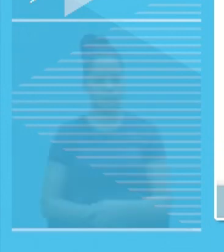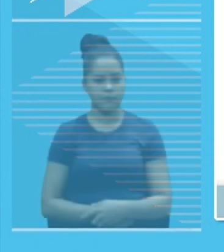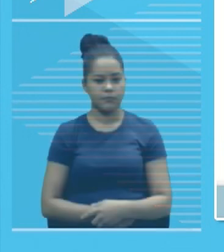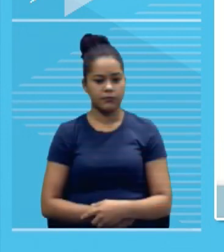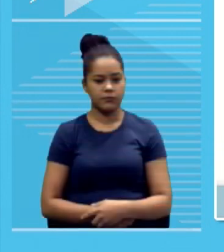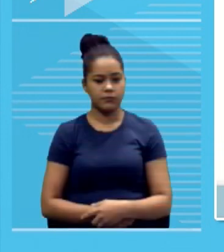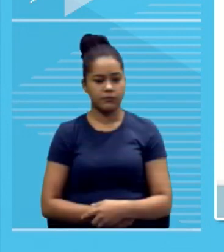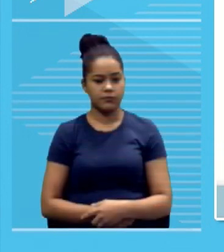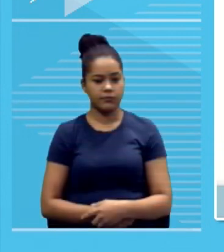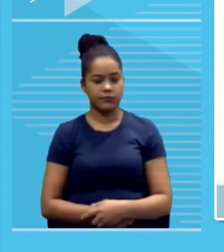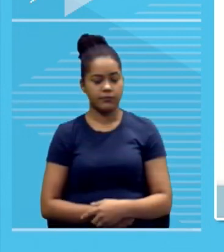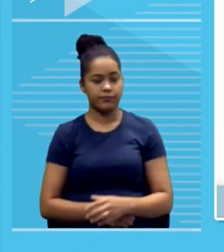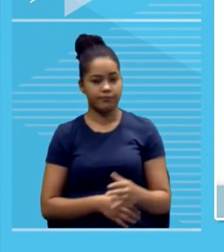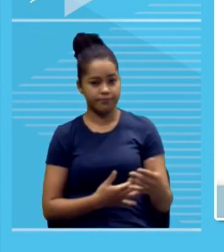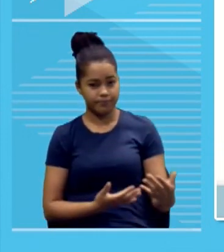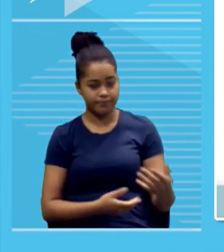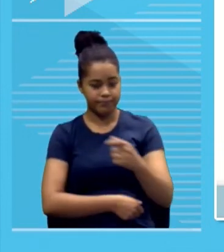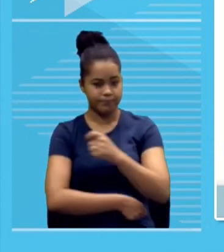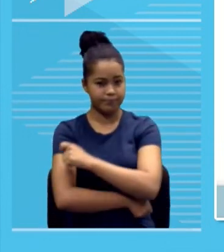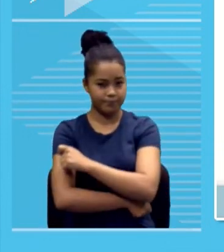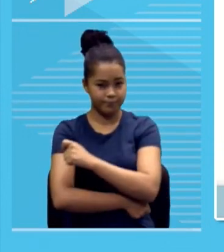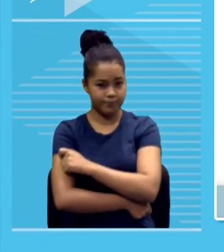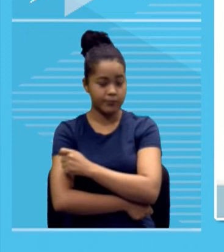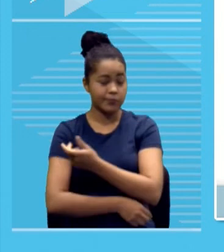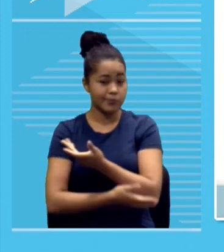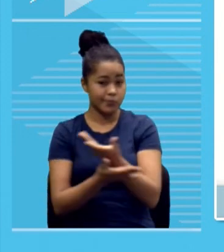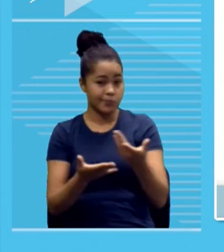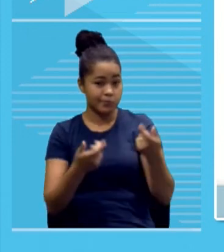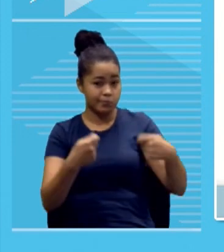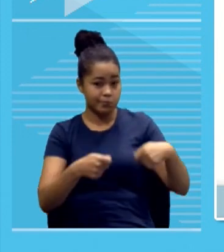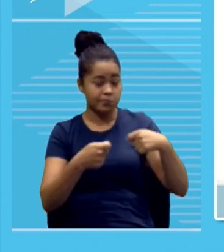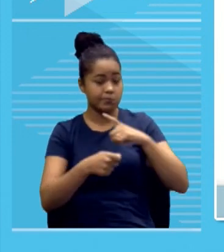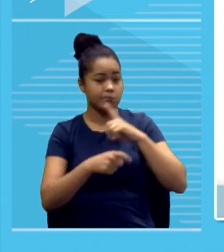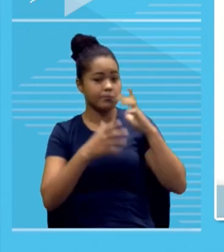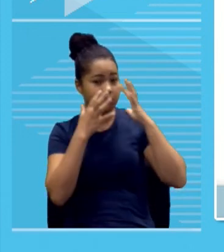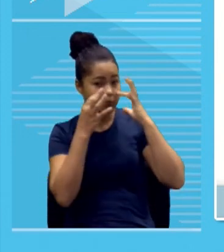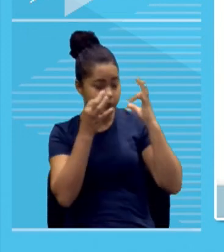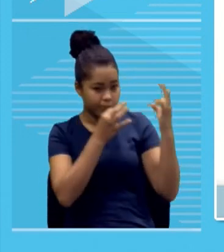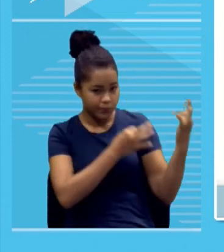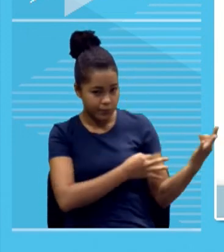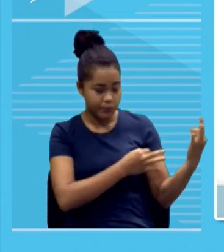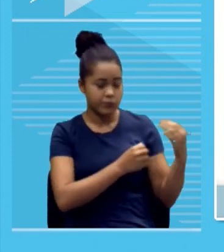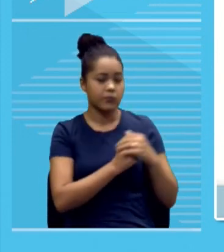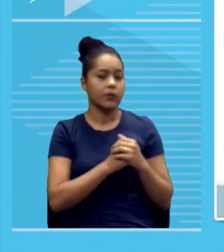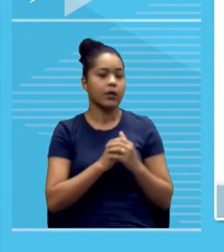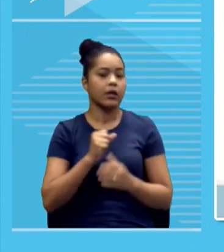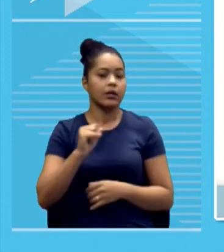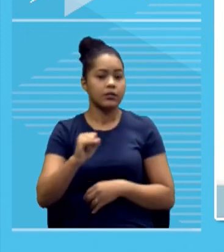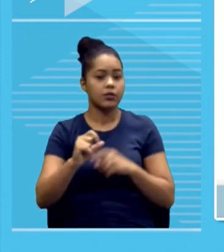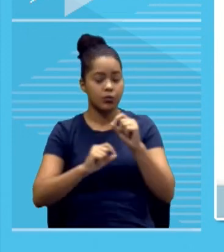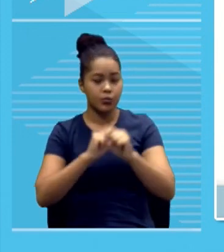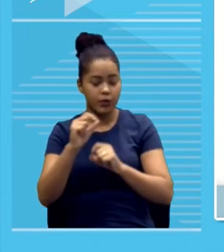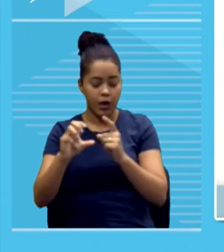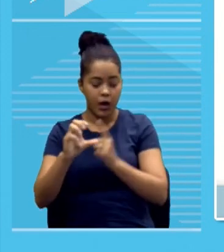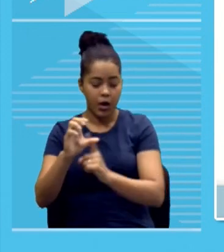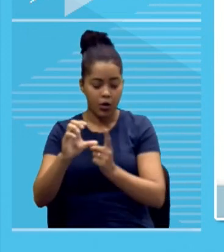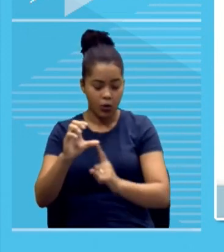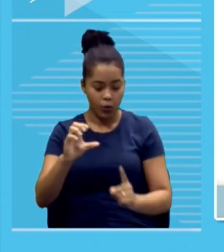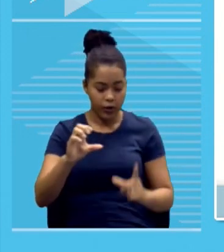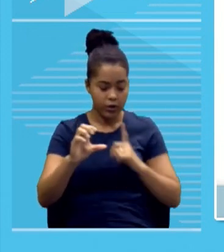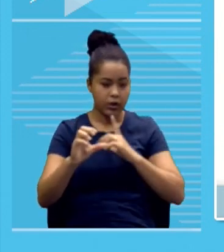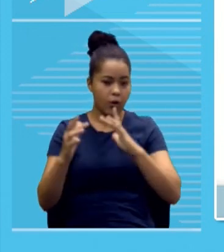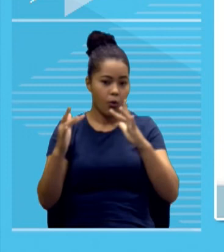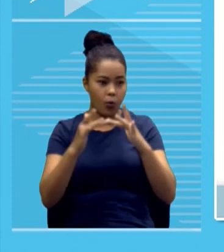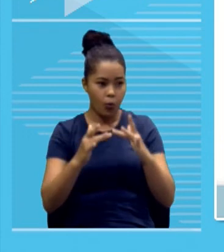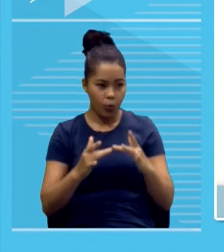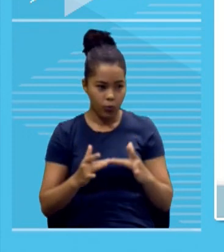Galera, vocês têm que prestar atenção nas correntes que possuem as mesmas definições. Se a corrente é ultrapassada apenas